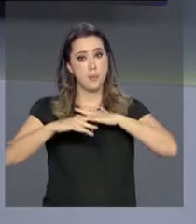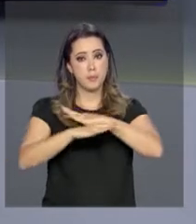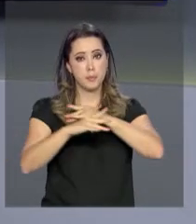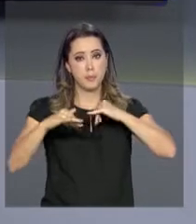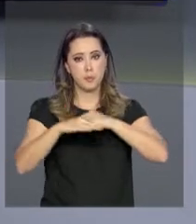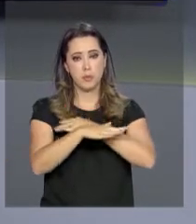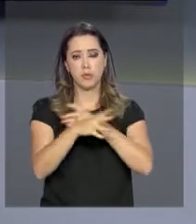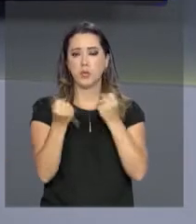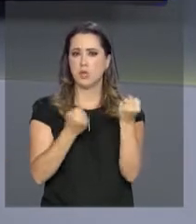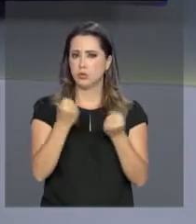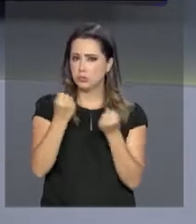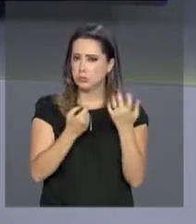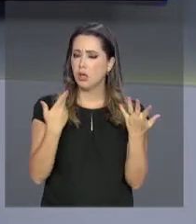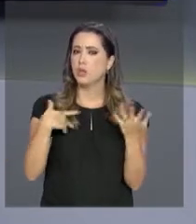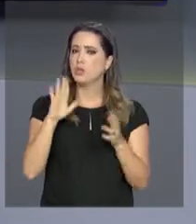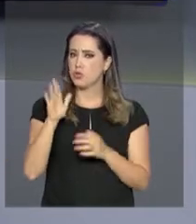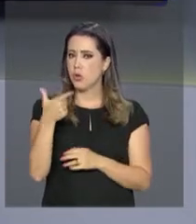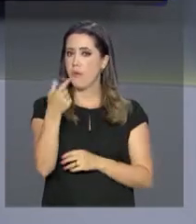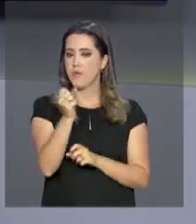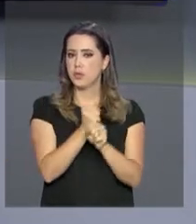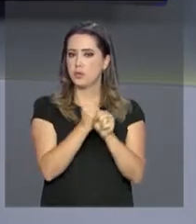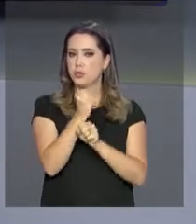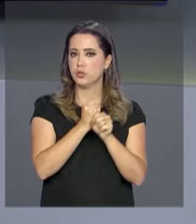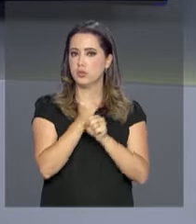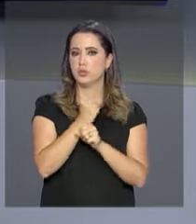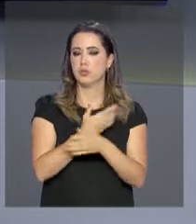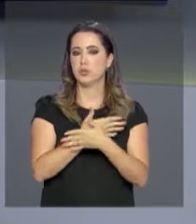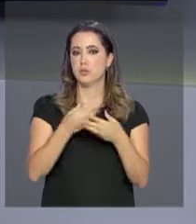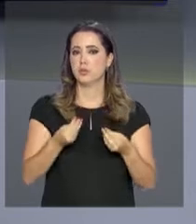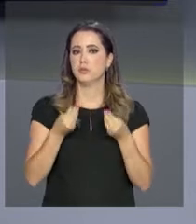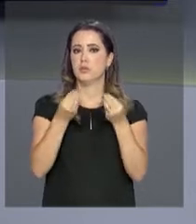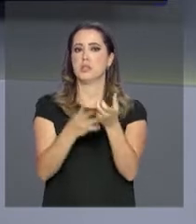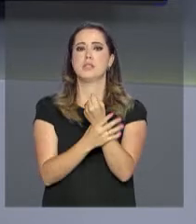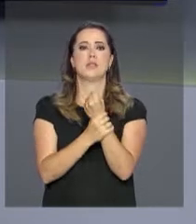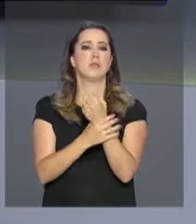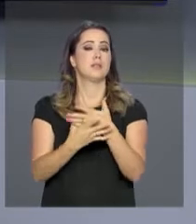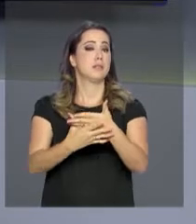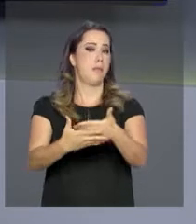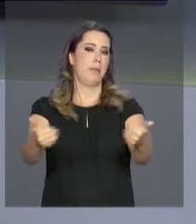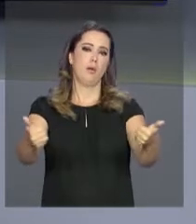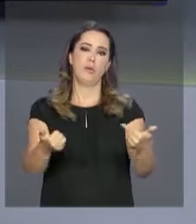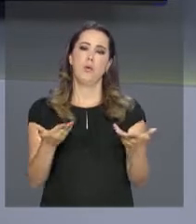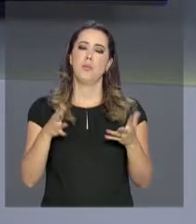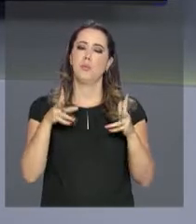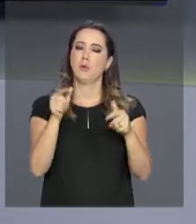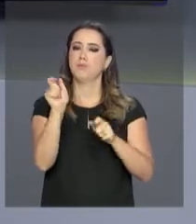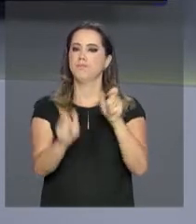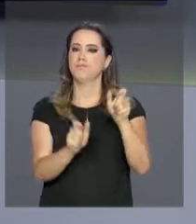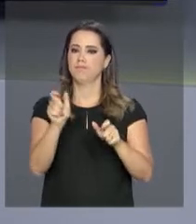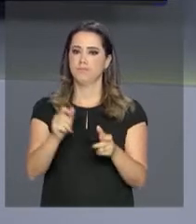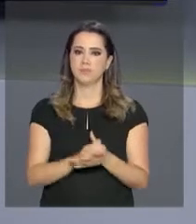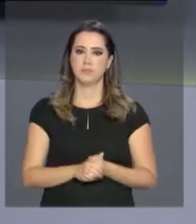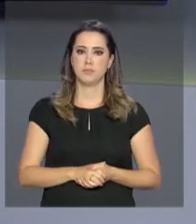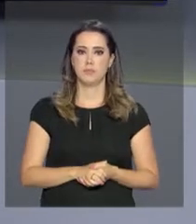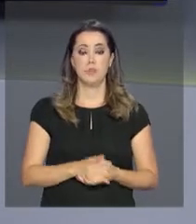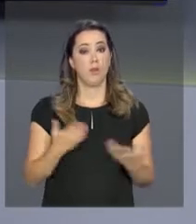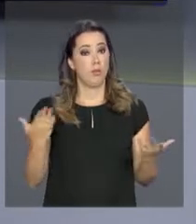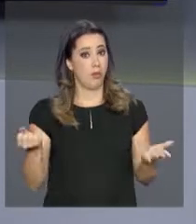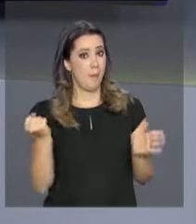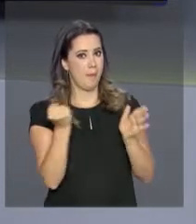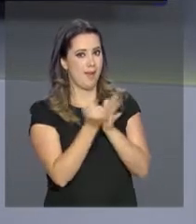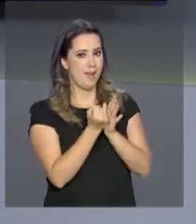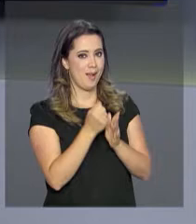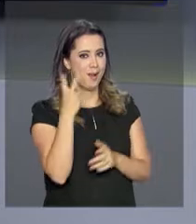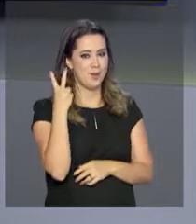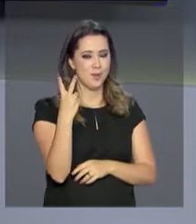com avanços na legislação que trouxeram mais segurança para motoristas passageiros e pedestres motociclistas e para